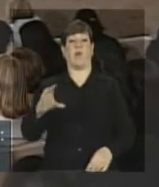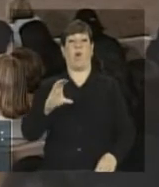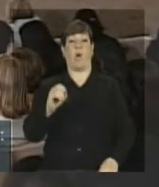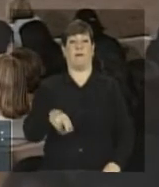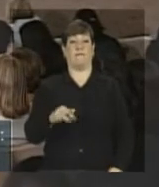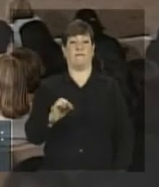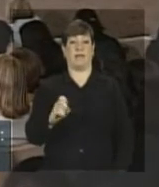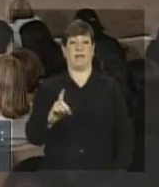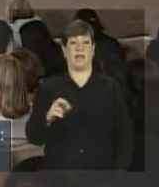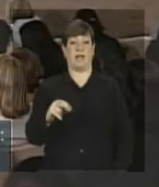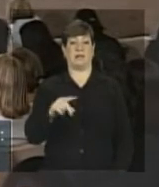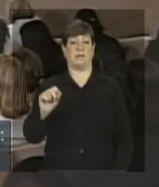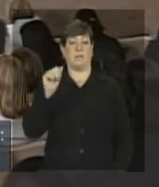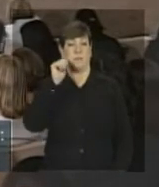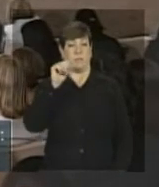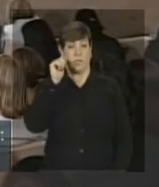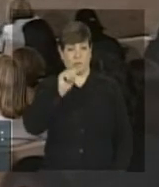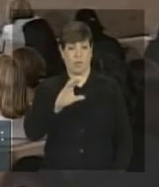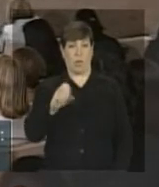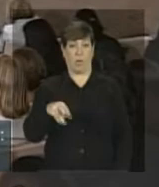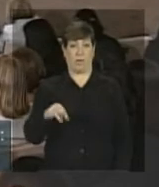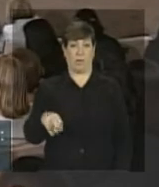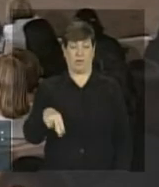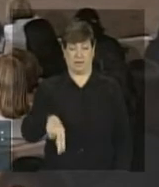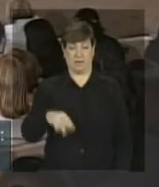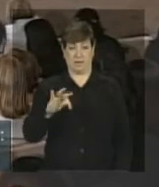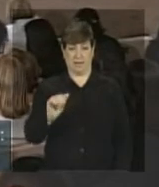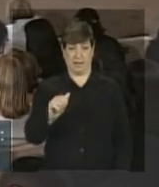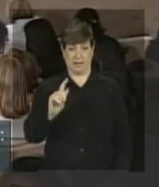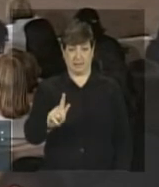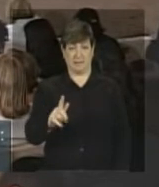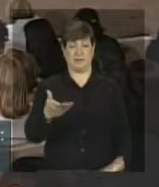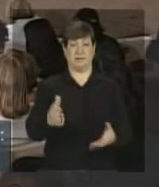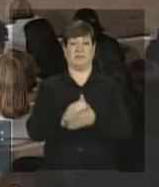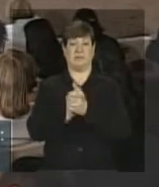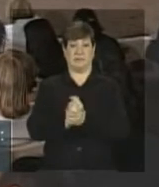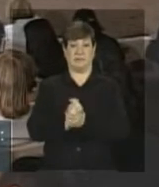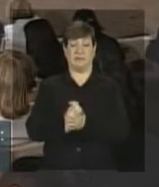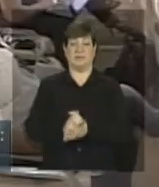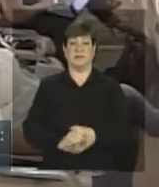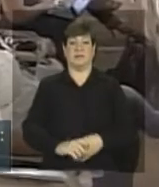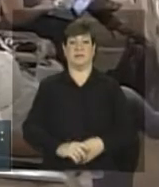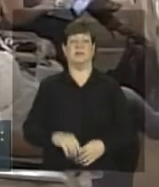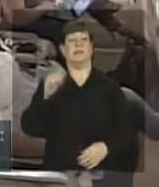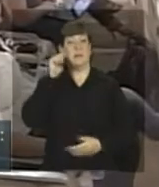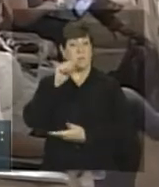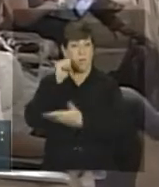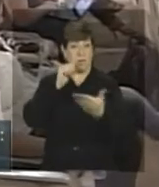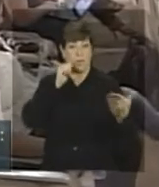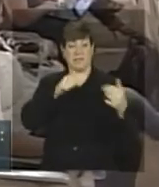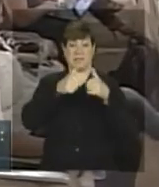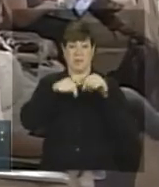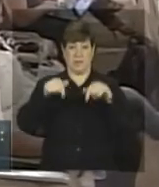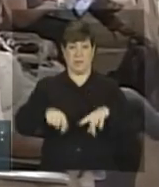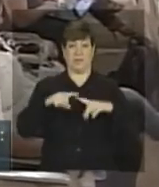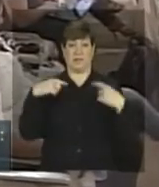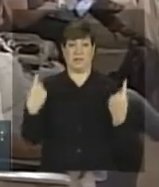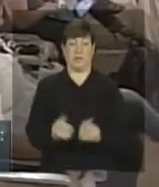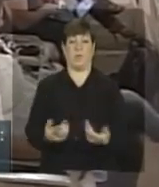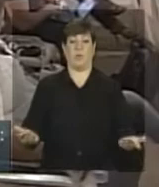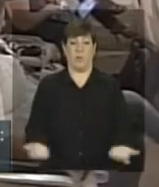Confederação Nacional dos Trabalhadores da Agricultura, CONTAG. Saudar também as mulheres aqui